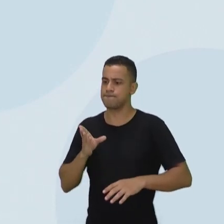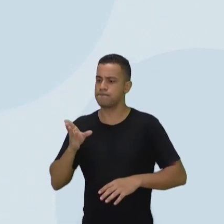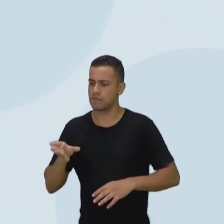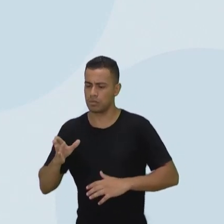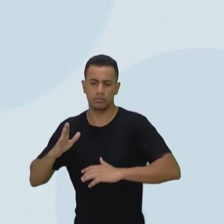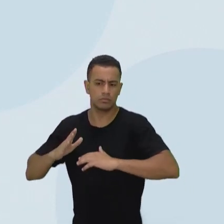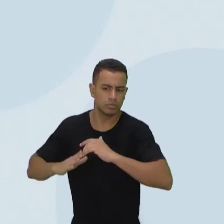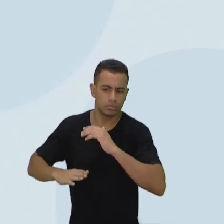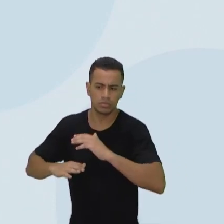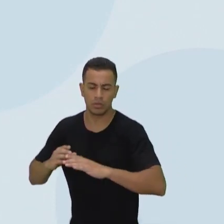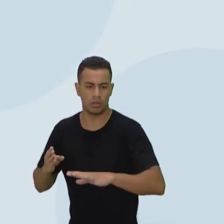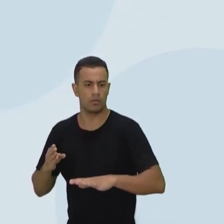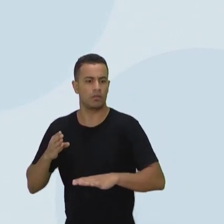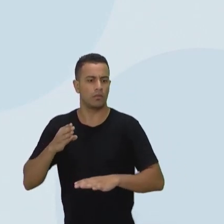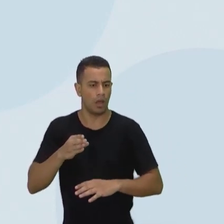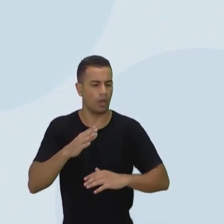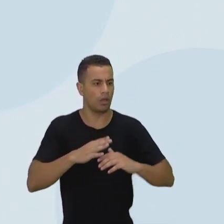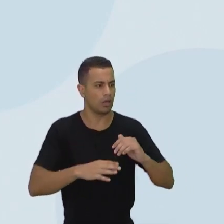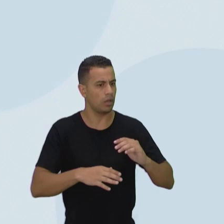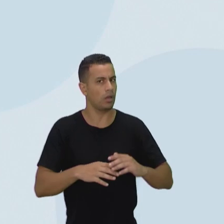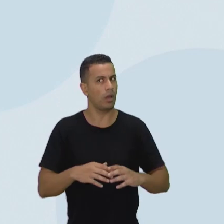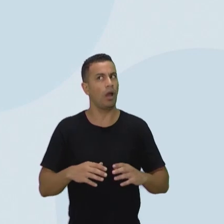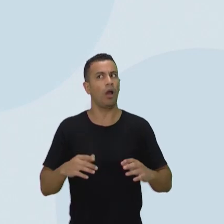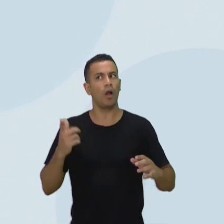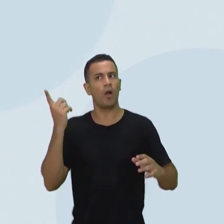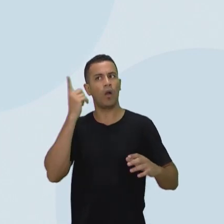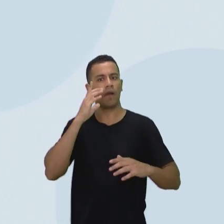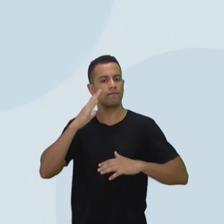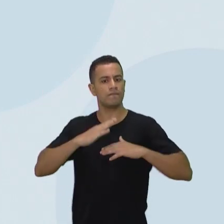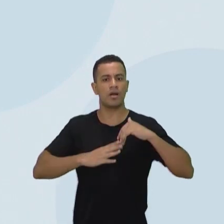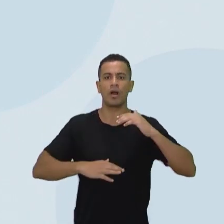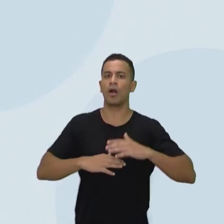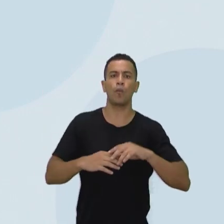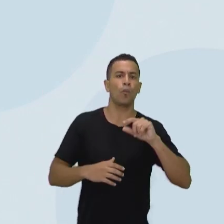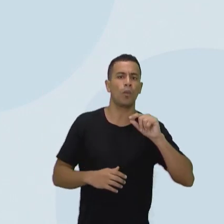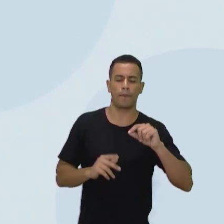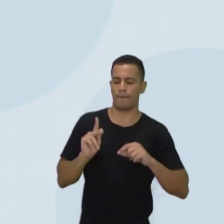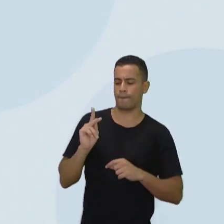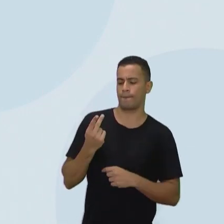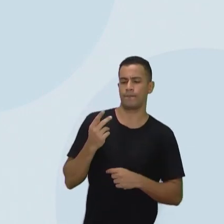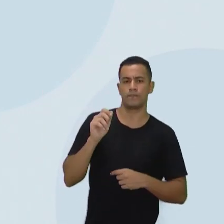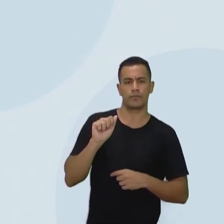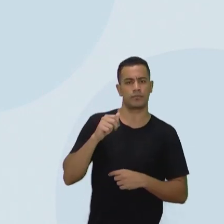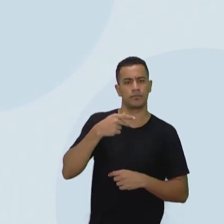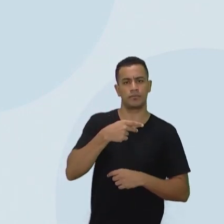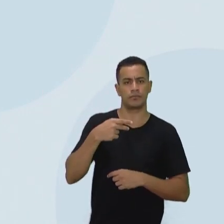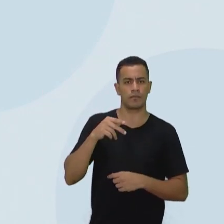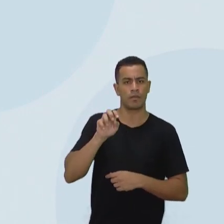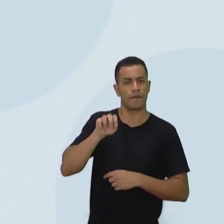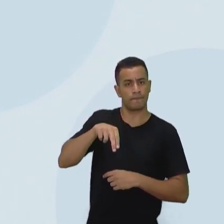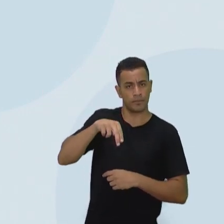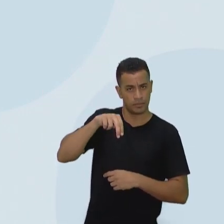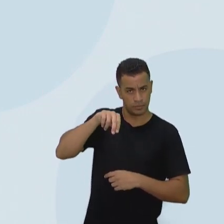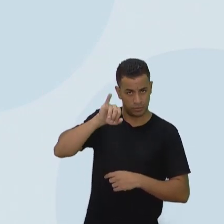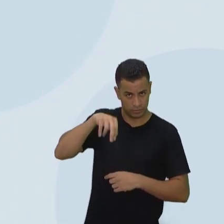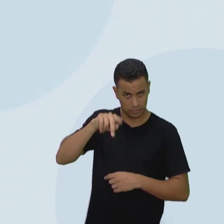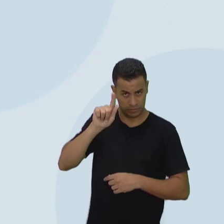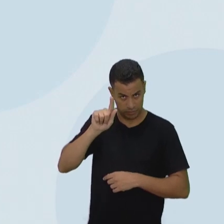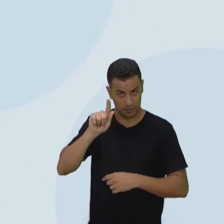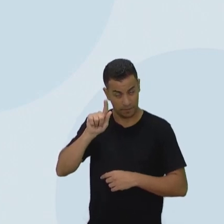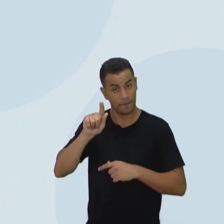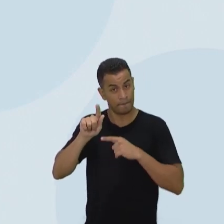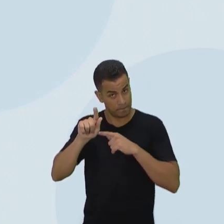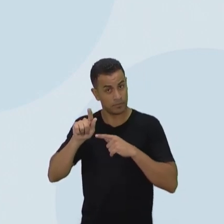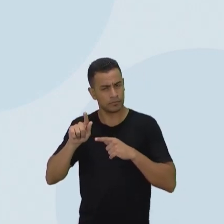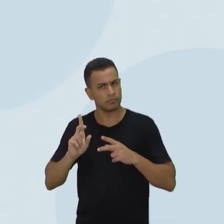o produto final seria a construção desse happening, né? Então, ele vai percebendo como que ele vai fazer essa construção de acordo com a